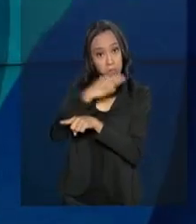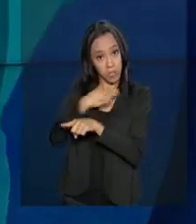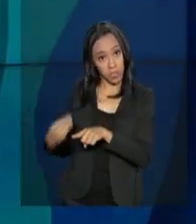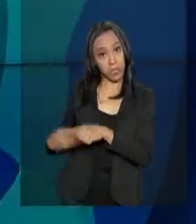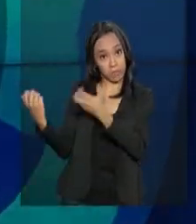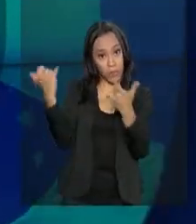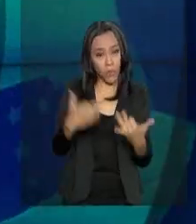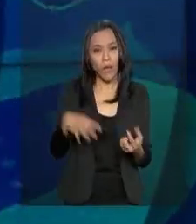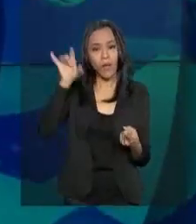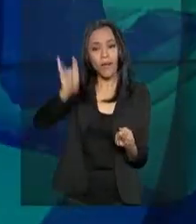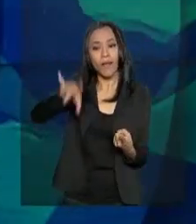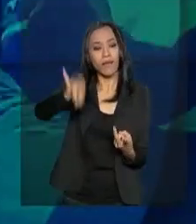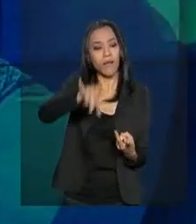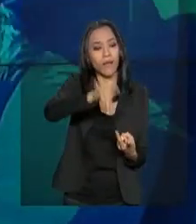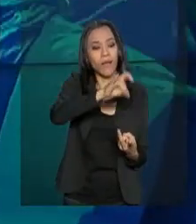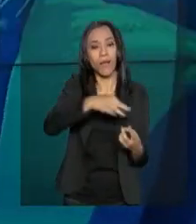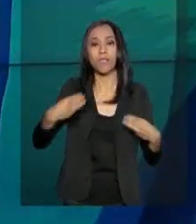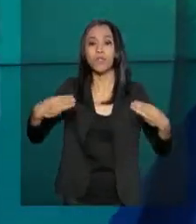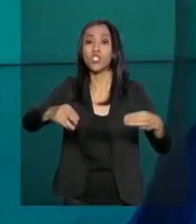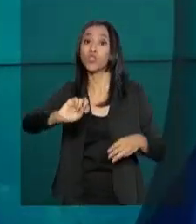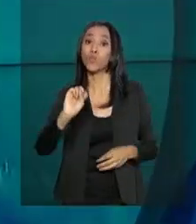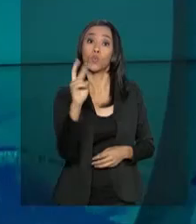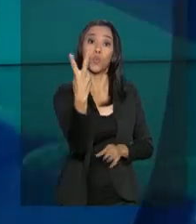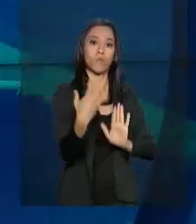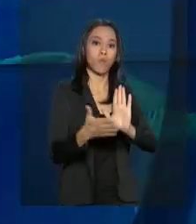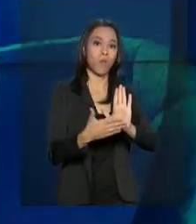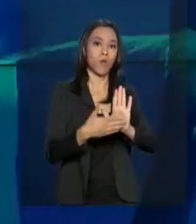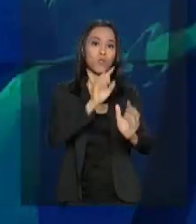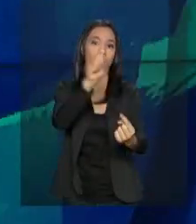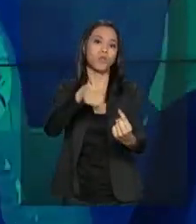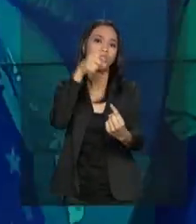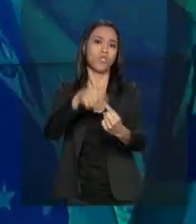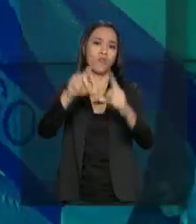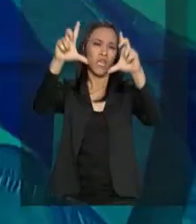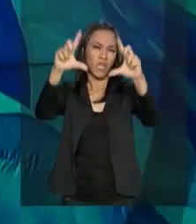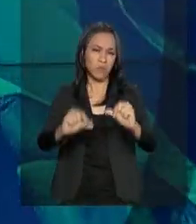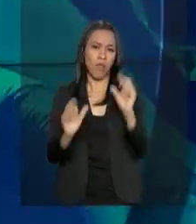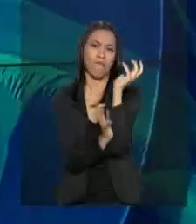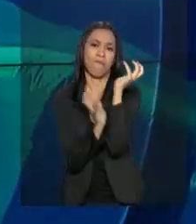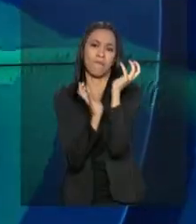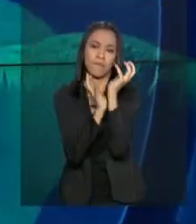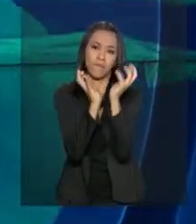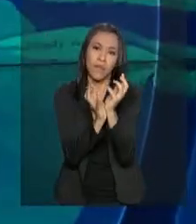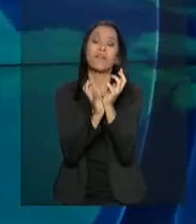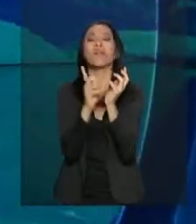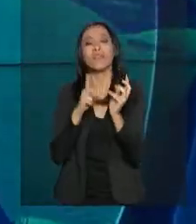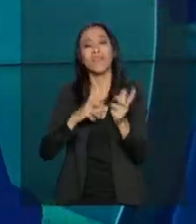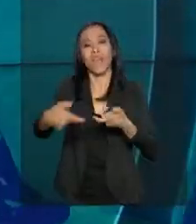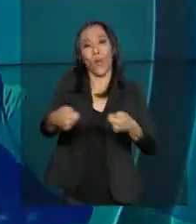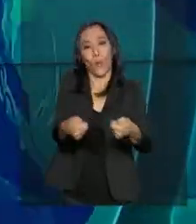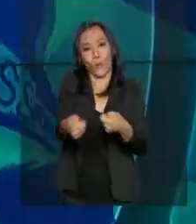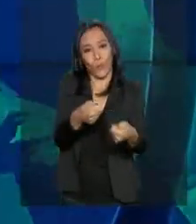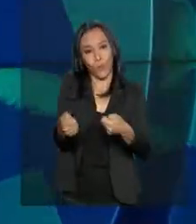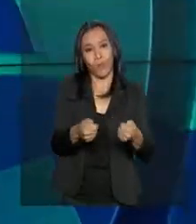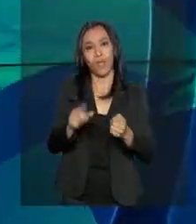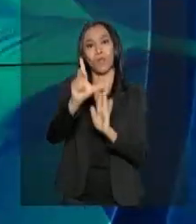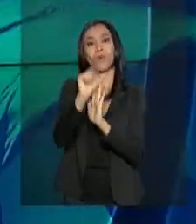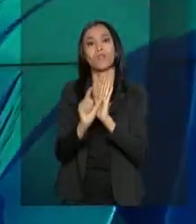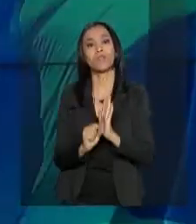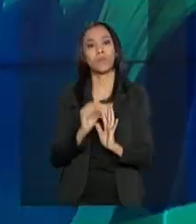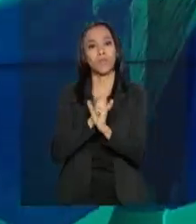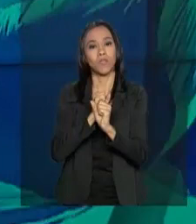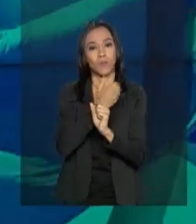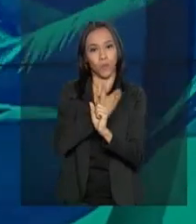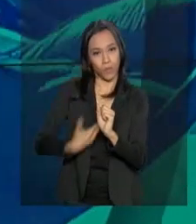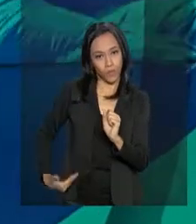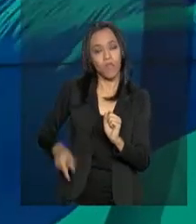ministro apresentou no mínimo duas propostas para reduzir a burocracia e gerar economia aos cofres públicos elas vão ser analisadas por